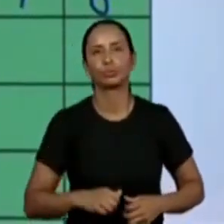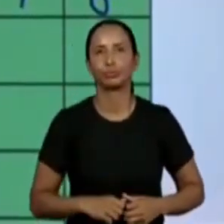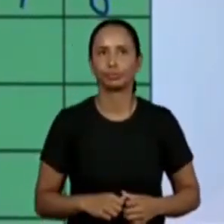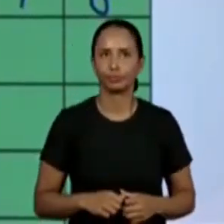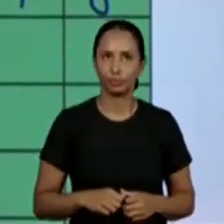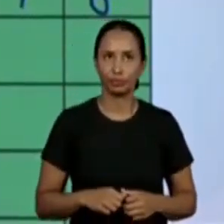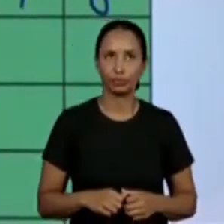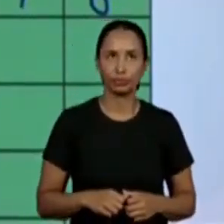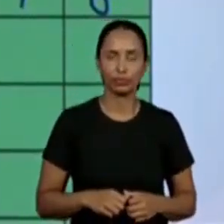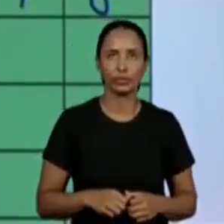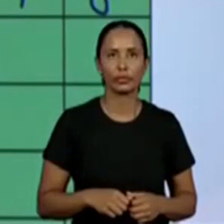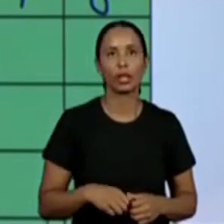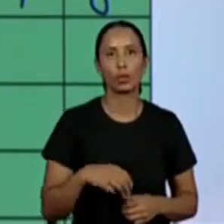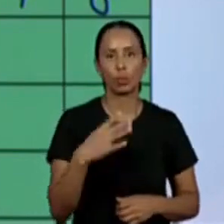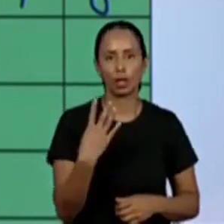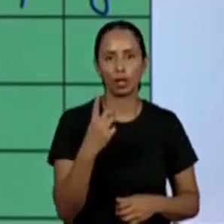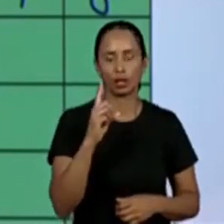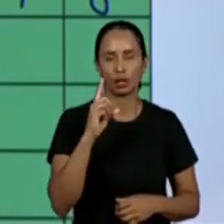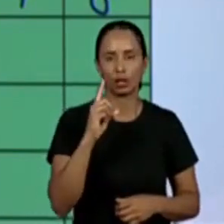lá para o